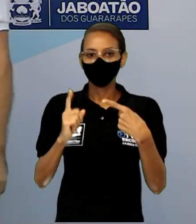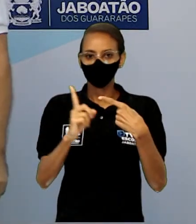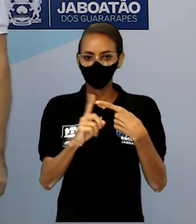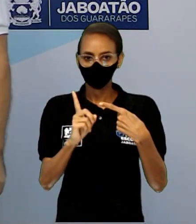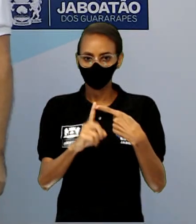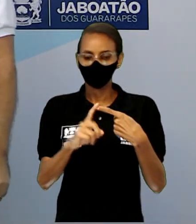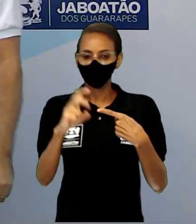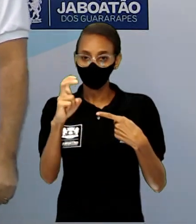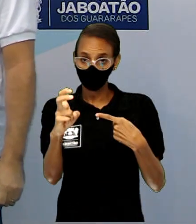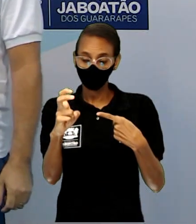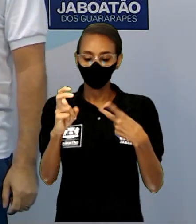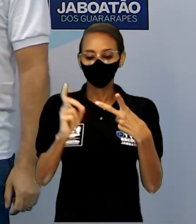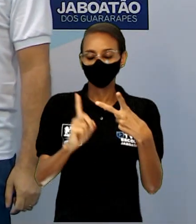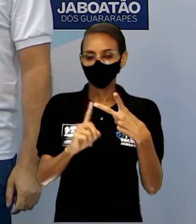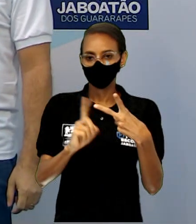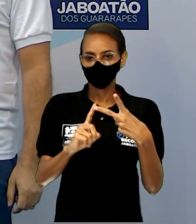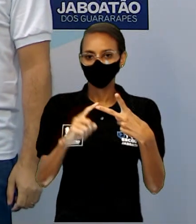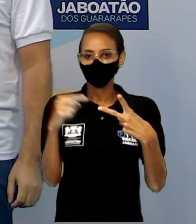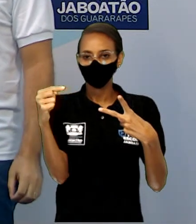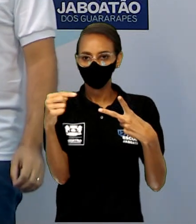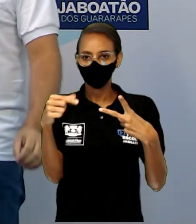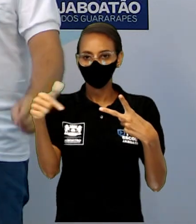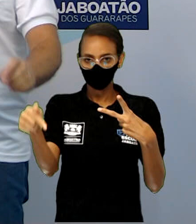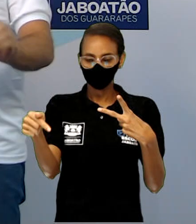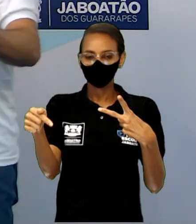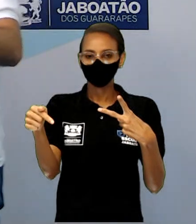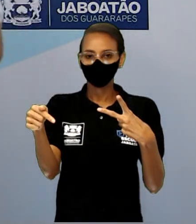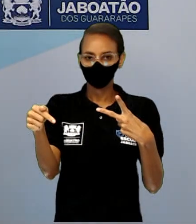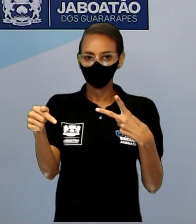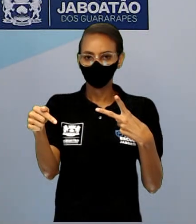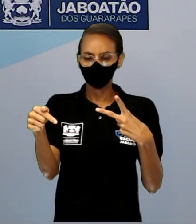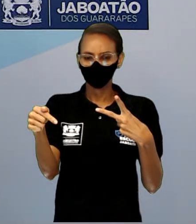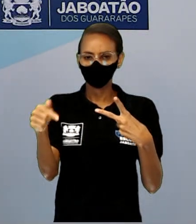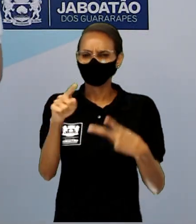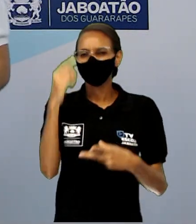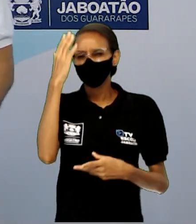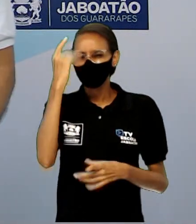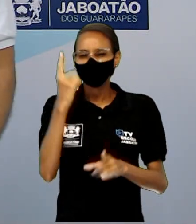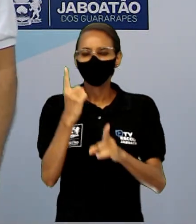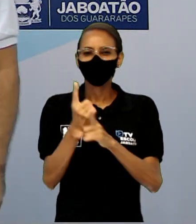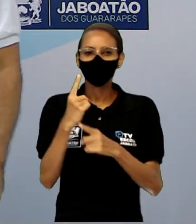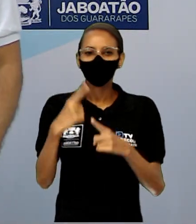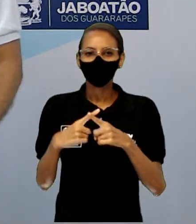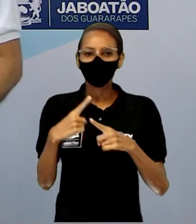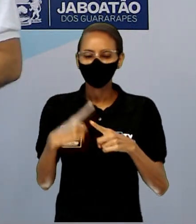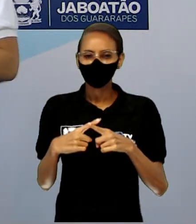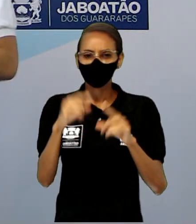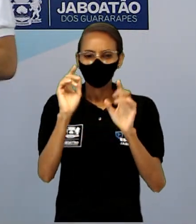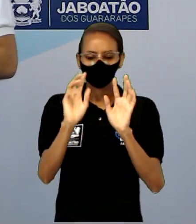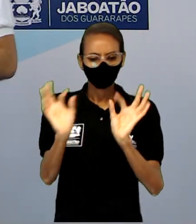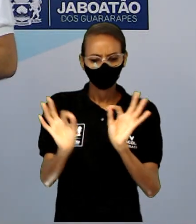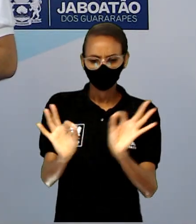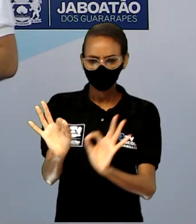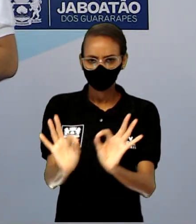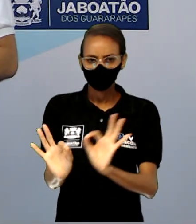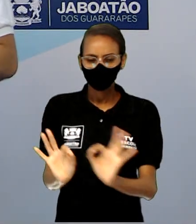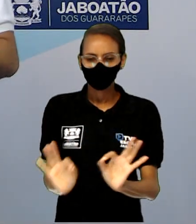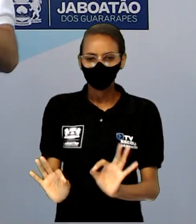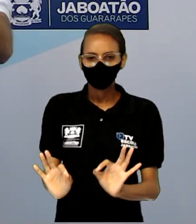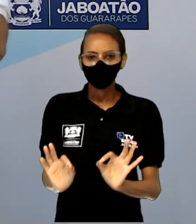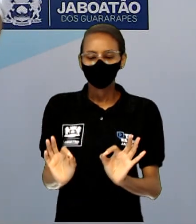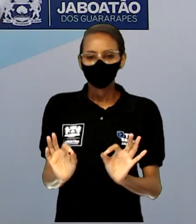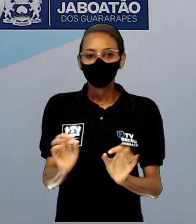29. Então, a resposta que melhor enquadra na situação problema é o